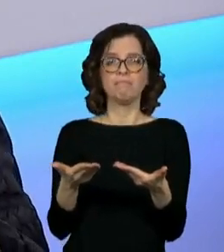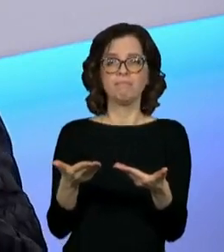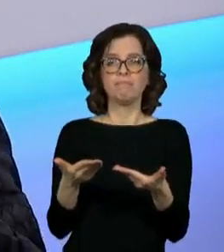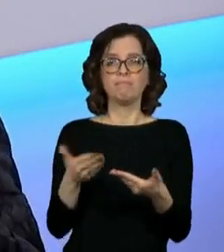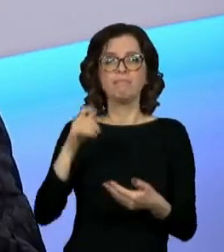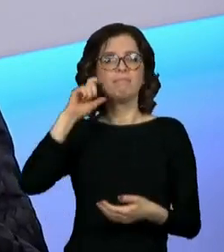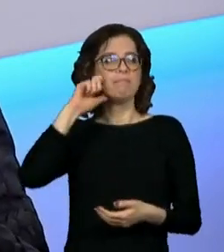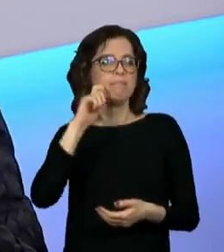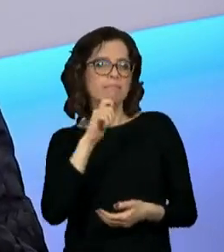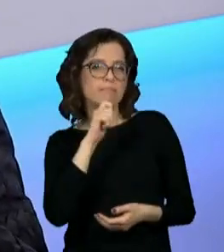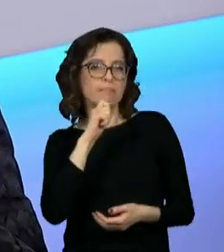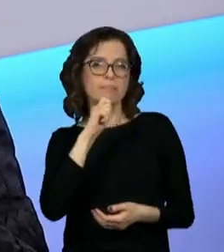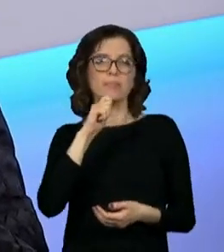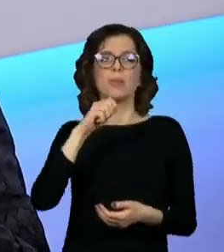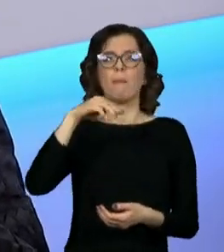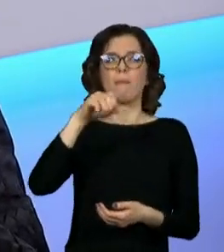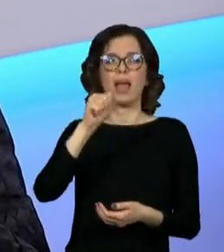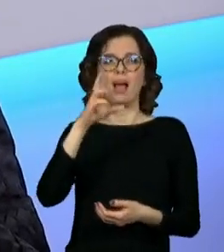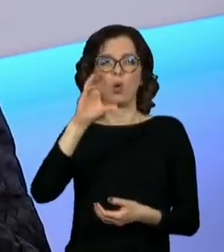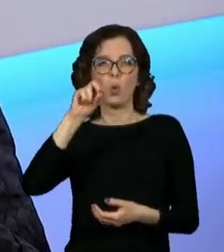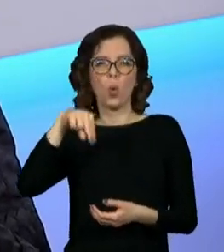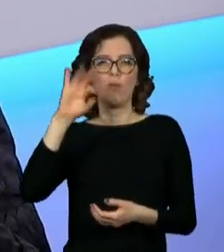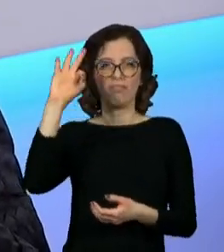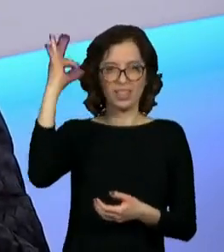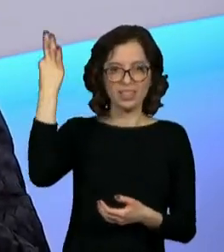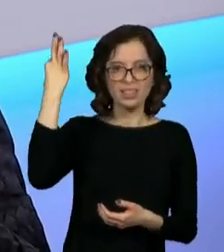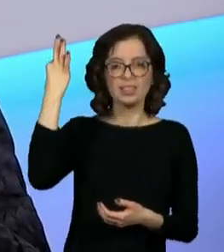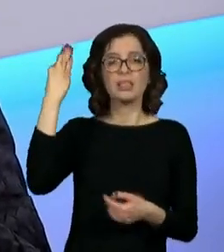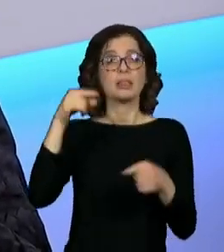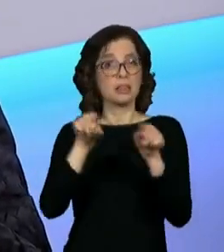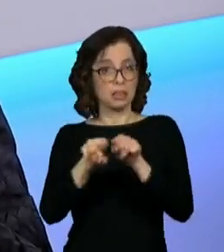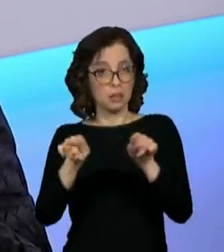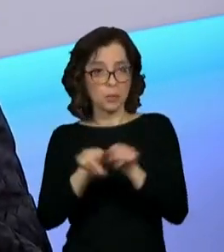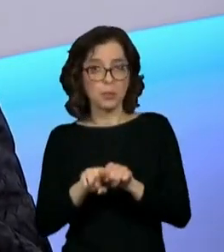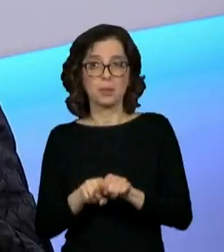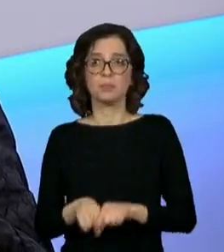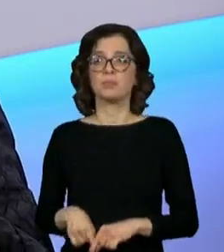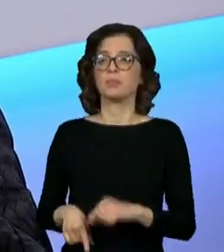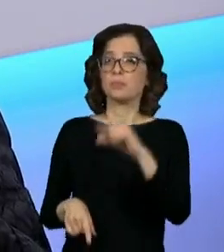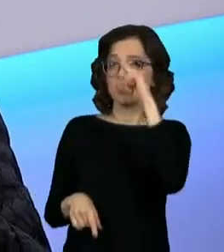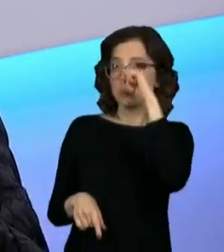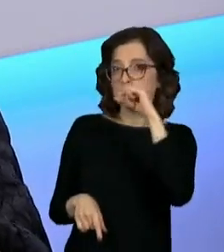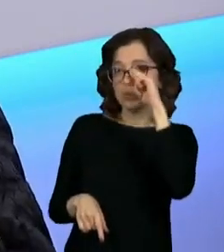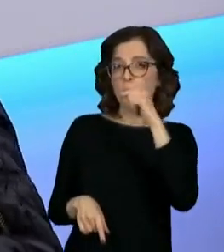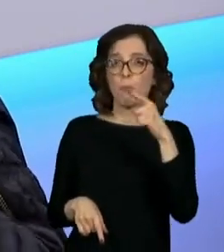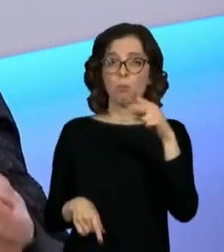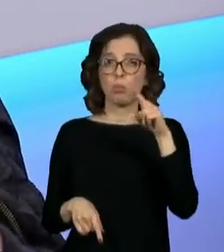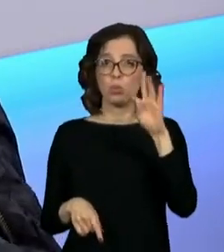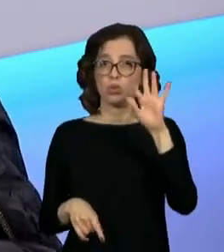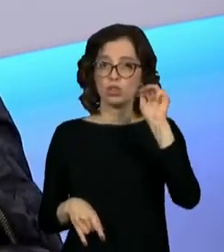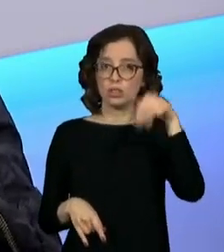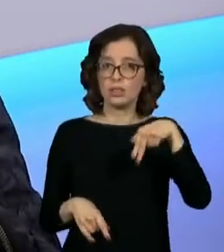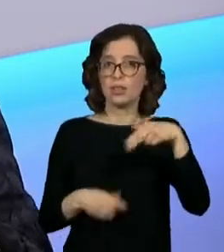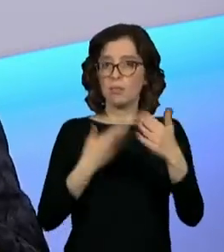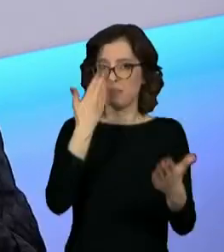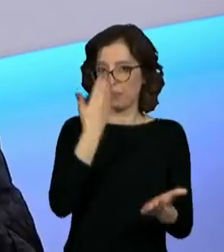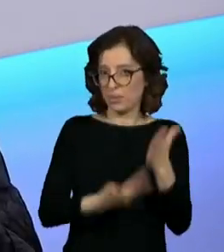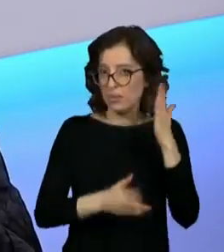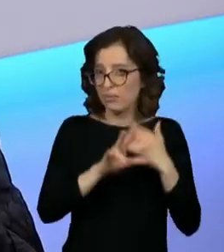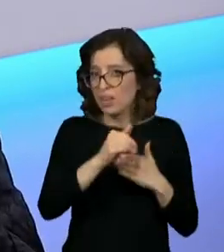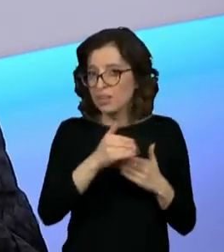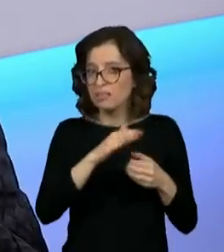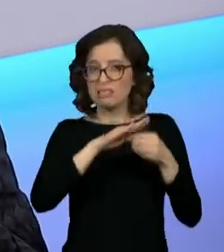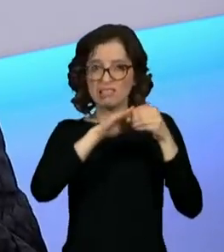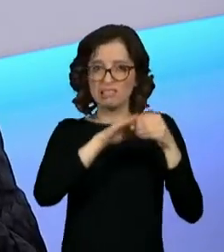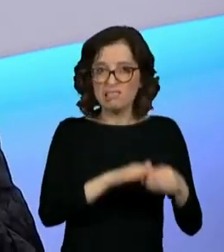gente está vendo o Putin enfrentar o que parece ser uma derrota humilhante. E o Putin é um importante